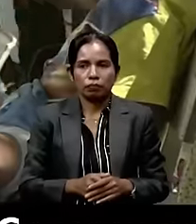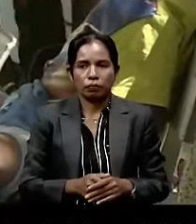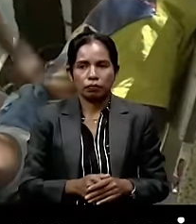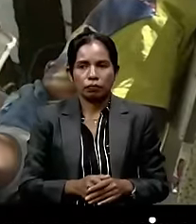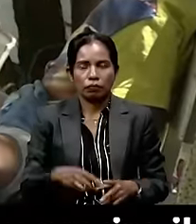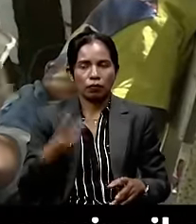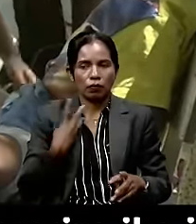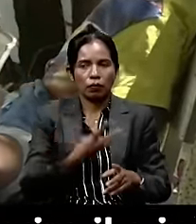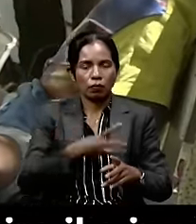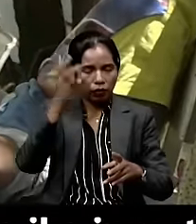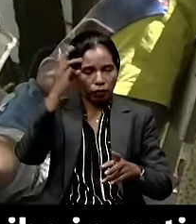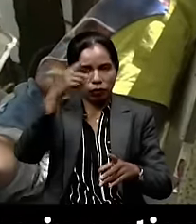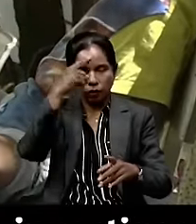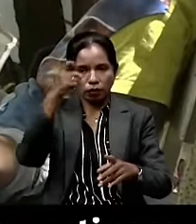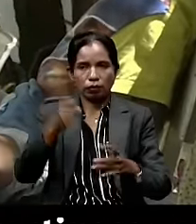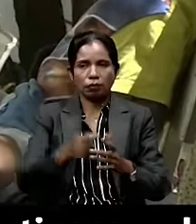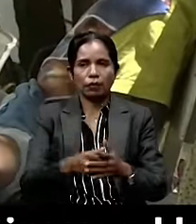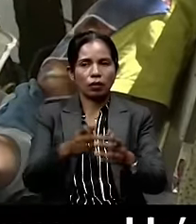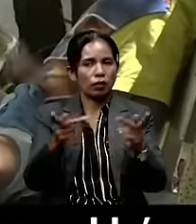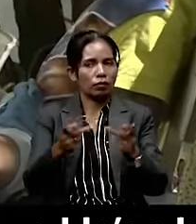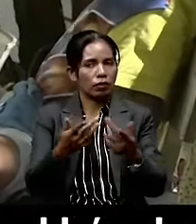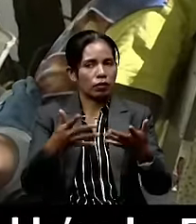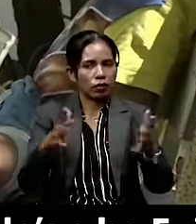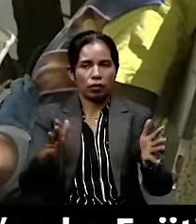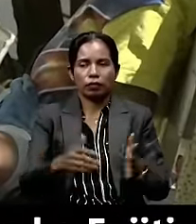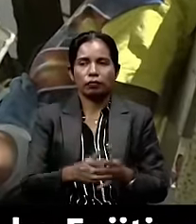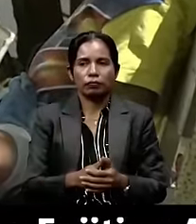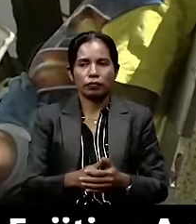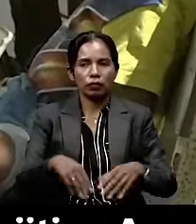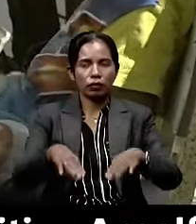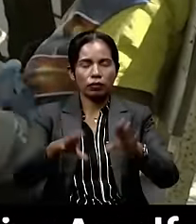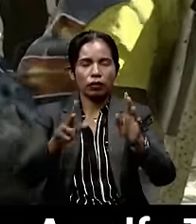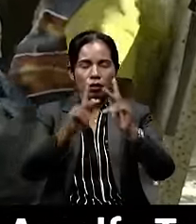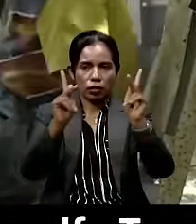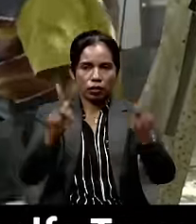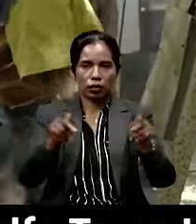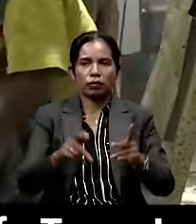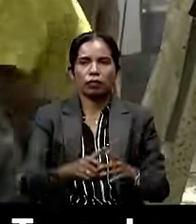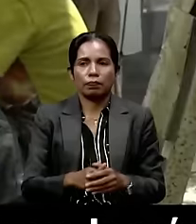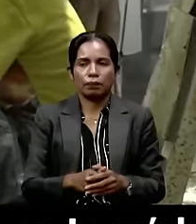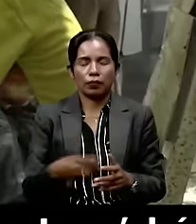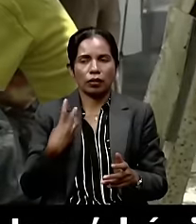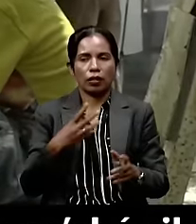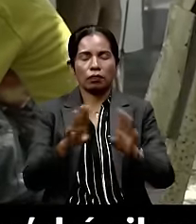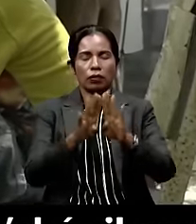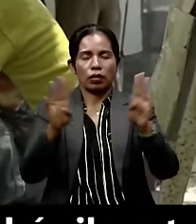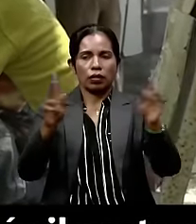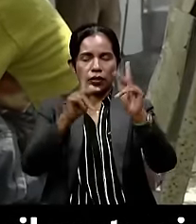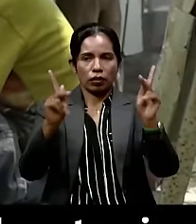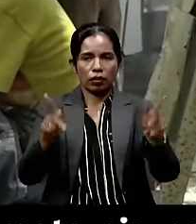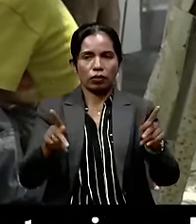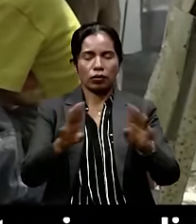Ami preocupação tamba fatin na ia tu ne atu be fans keos. Ami se lo que keos lo que